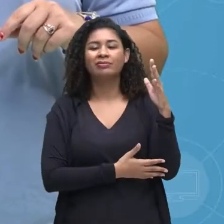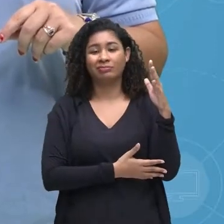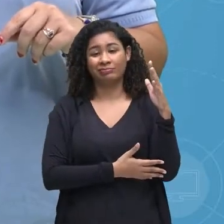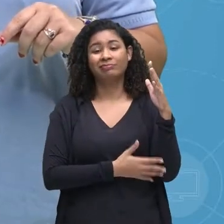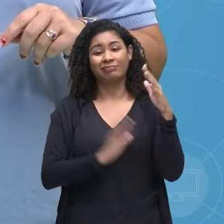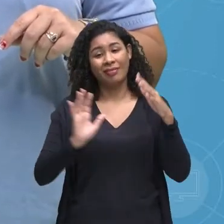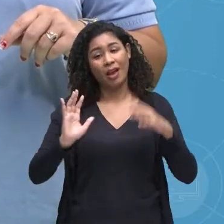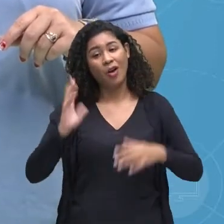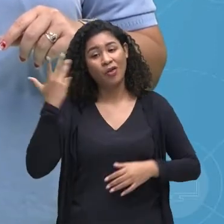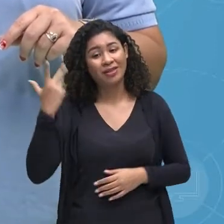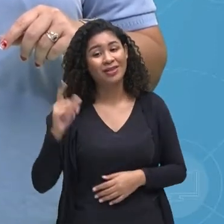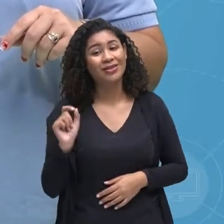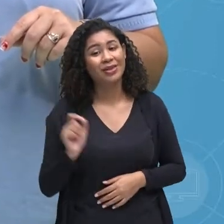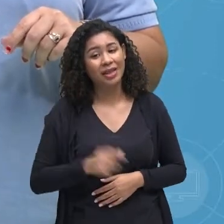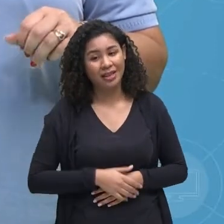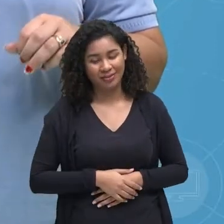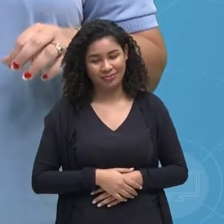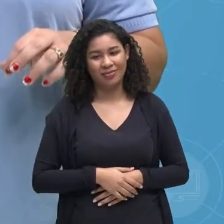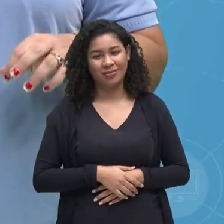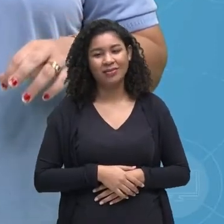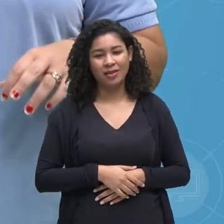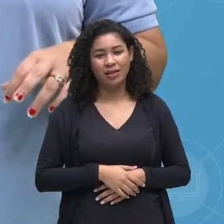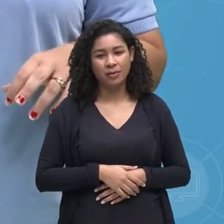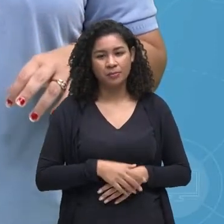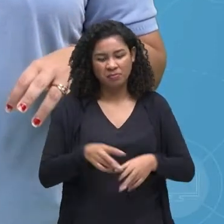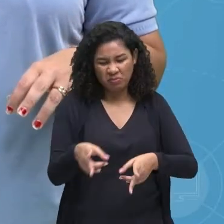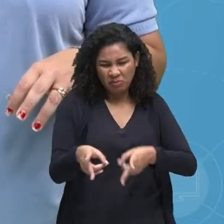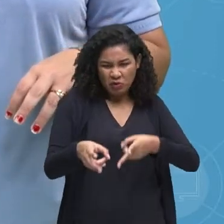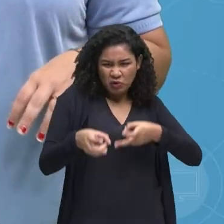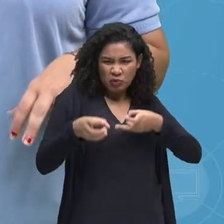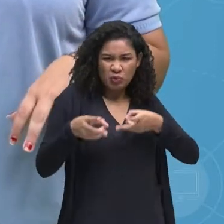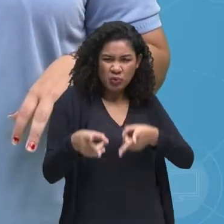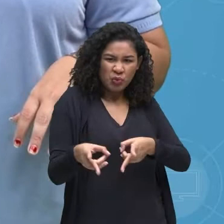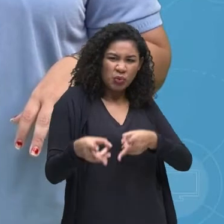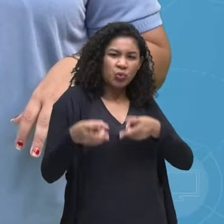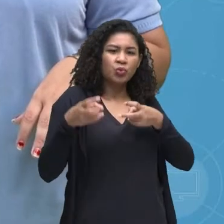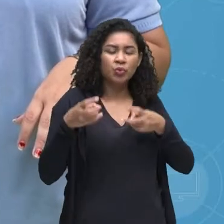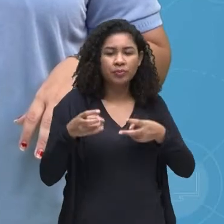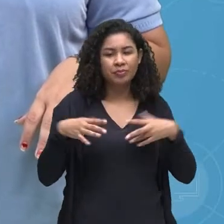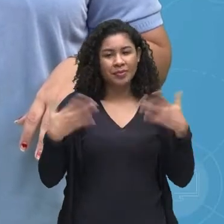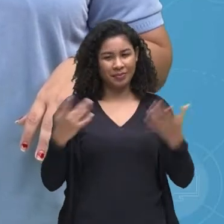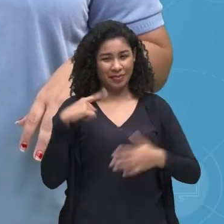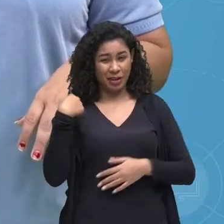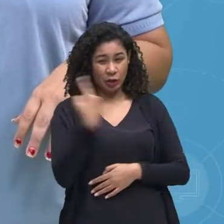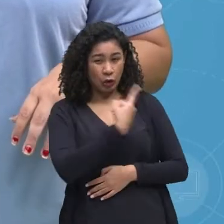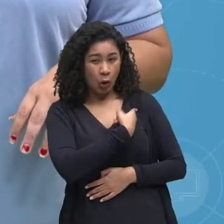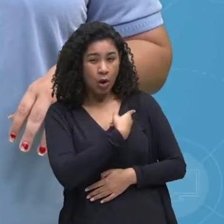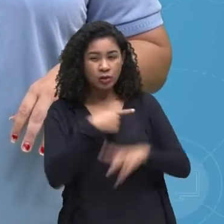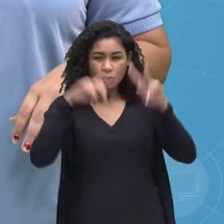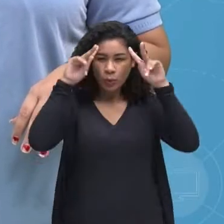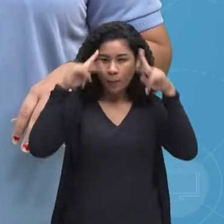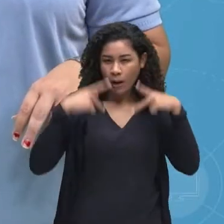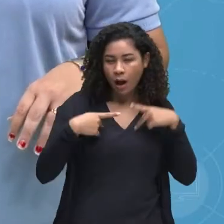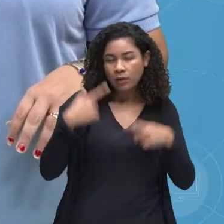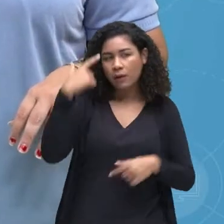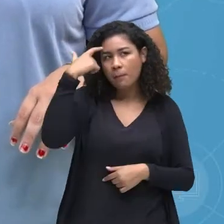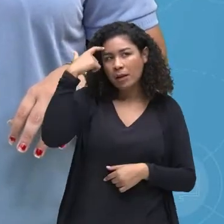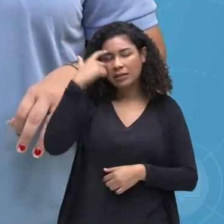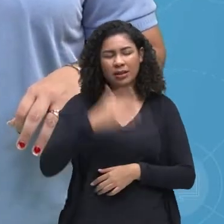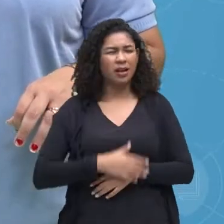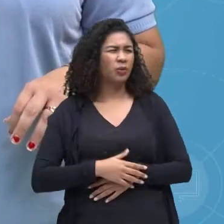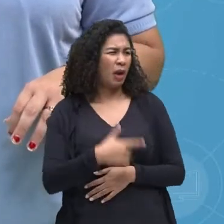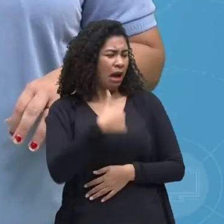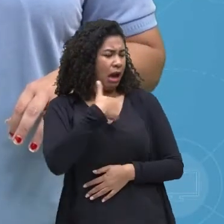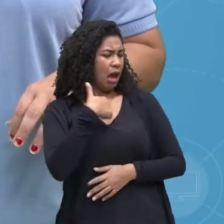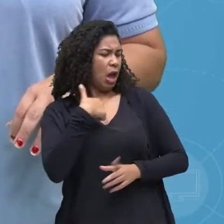aí, necessidades, então a gente acha que é o centro de tudo, a gente pode derrubar tudo que é floresta, a gente